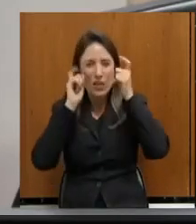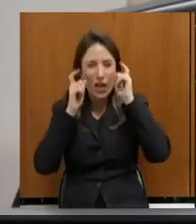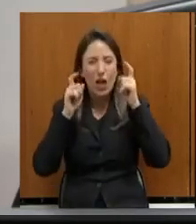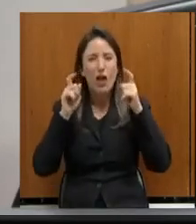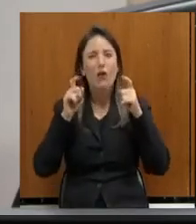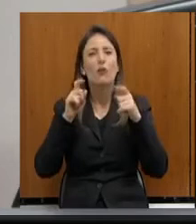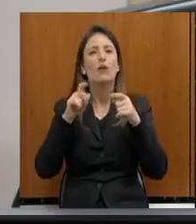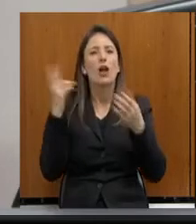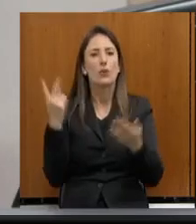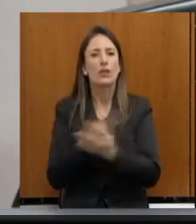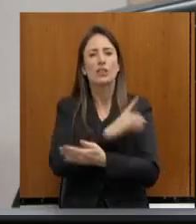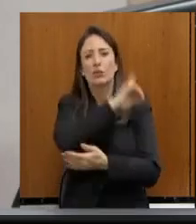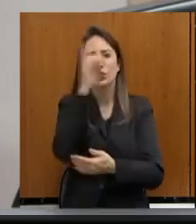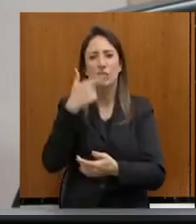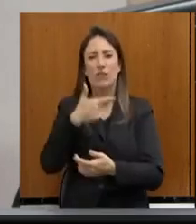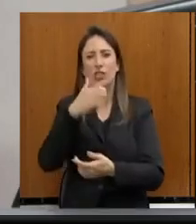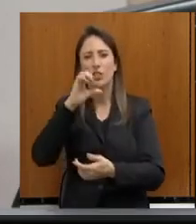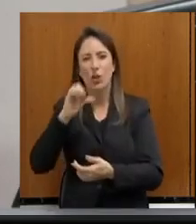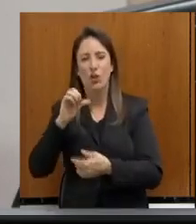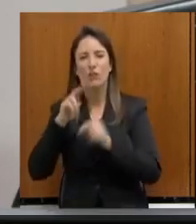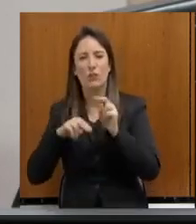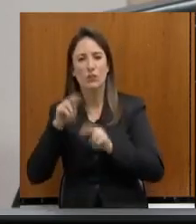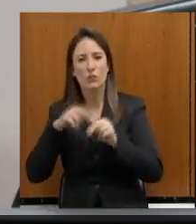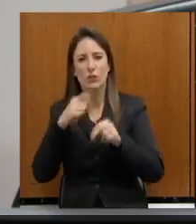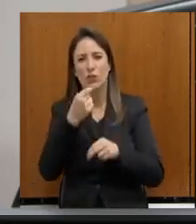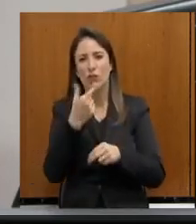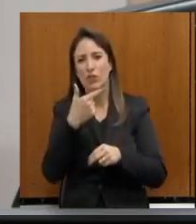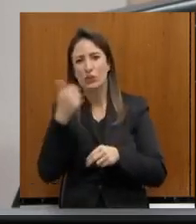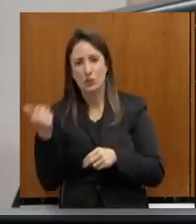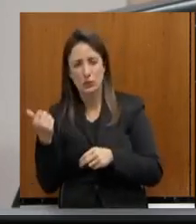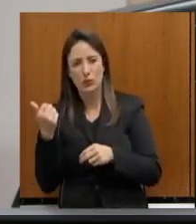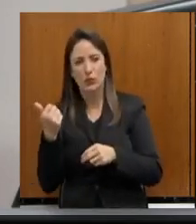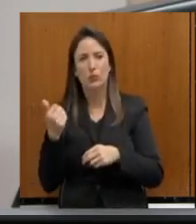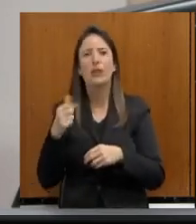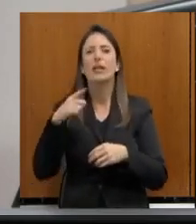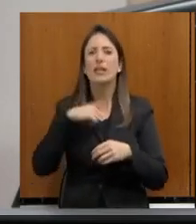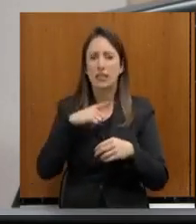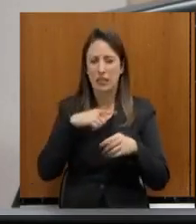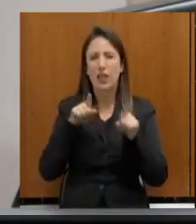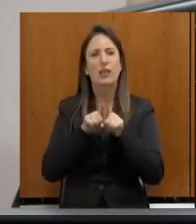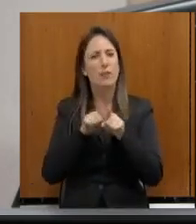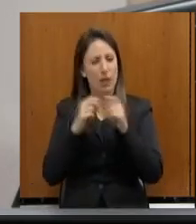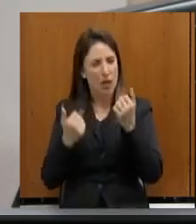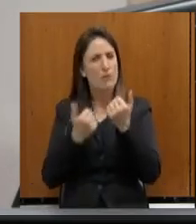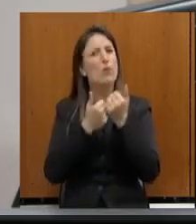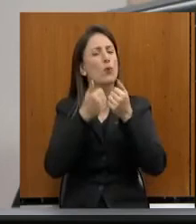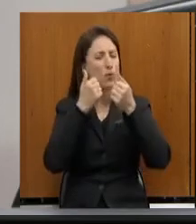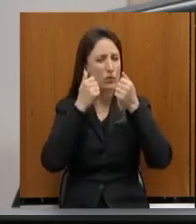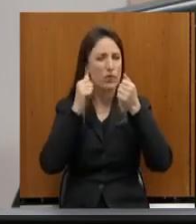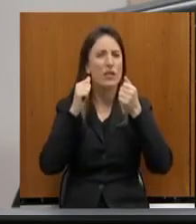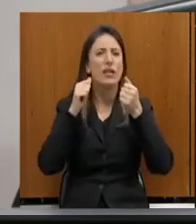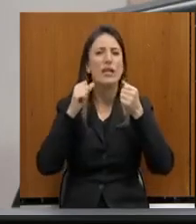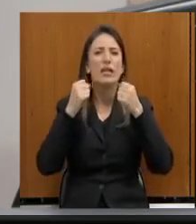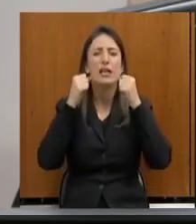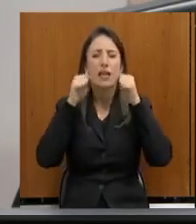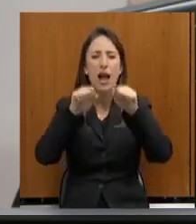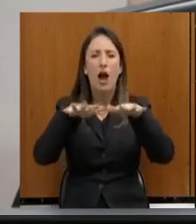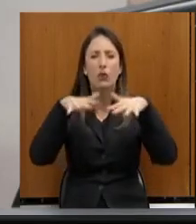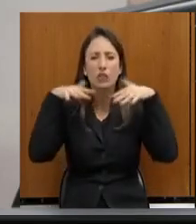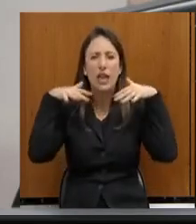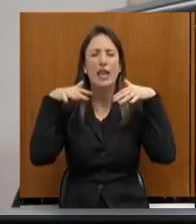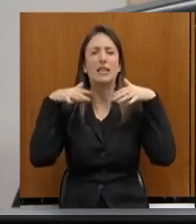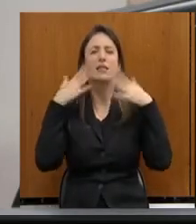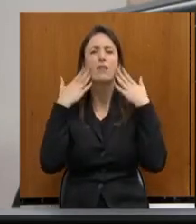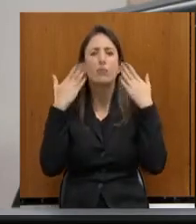dia 29/6 2021 e que encontra respaldo em audiências públicas promovidas sob o